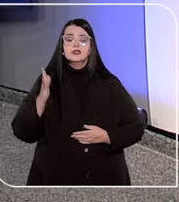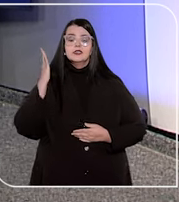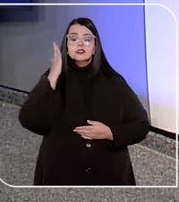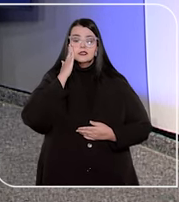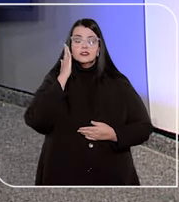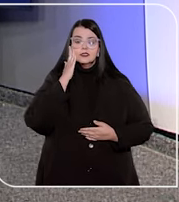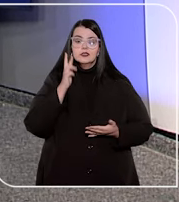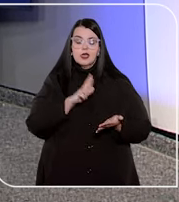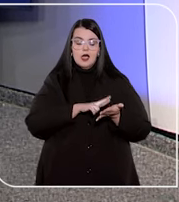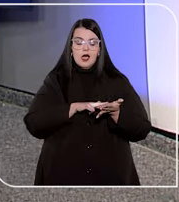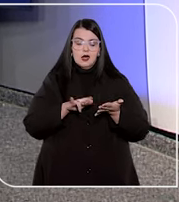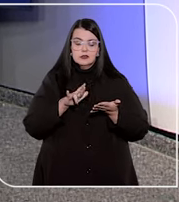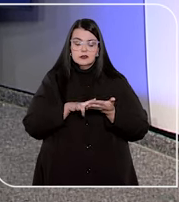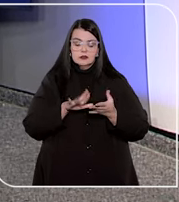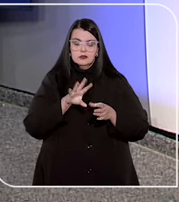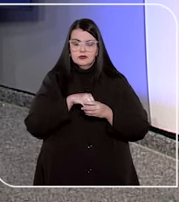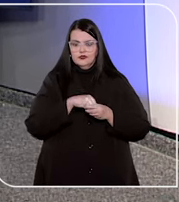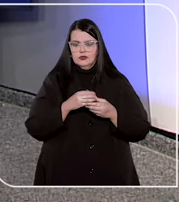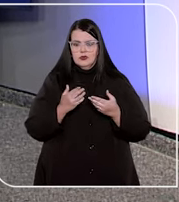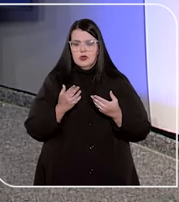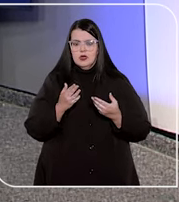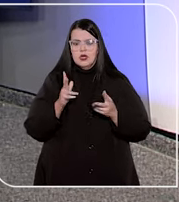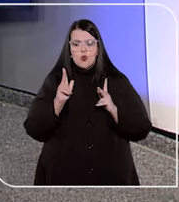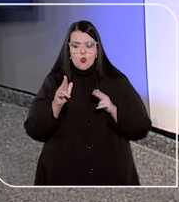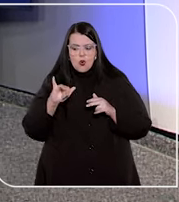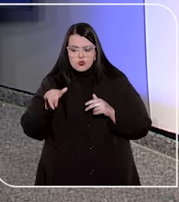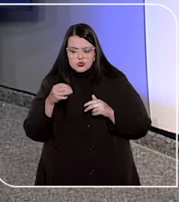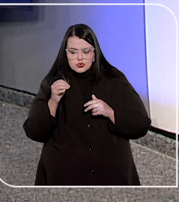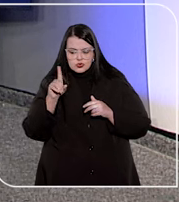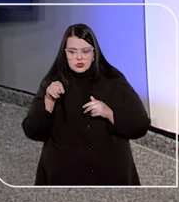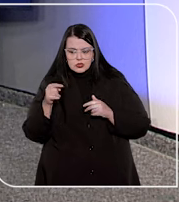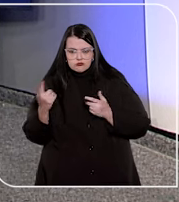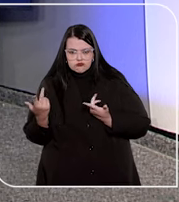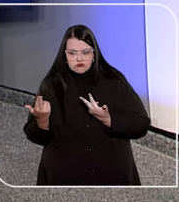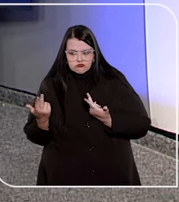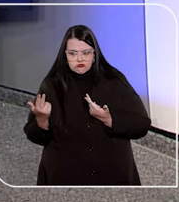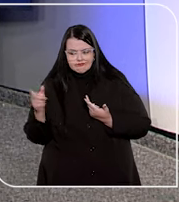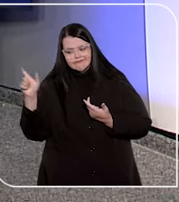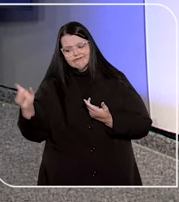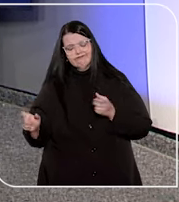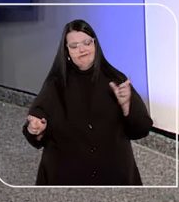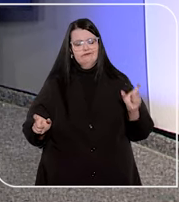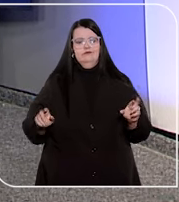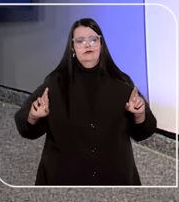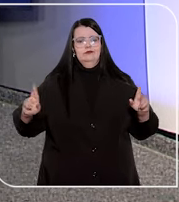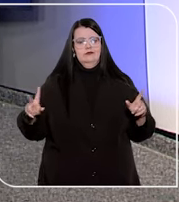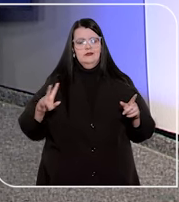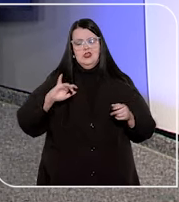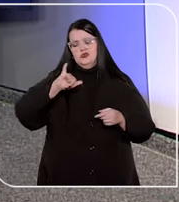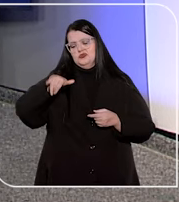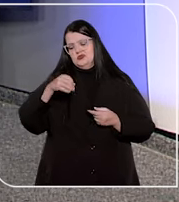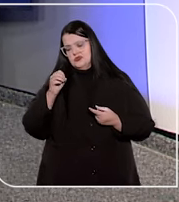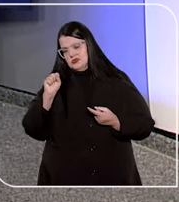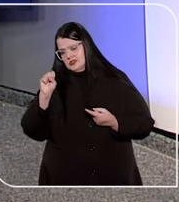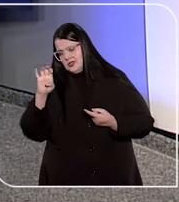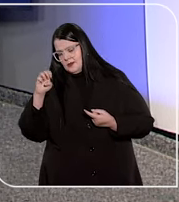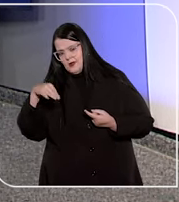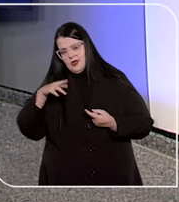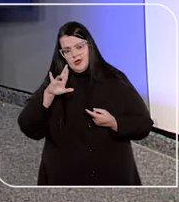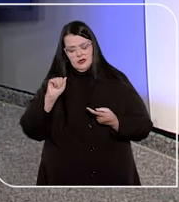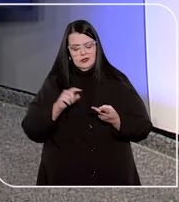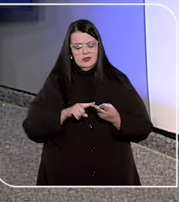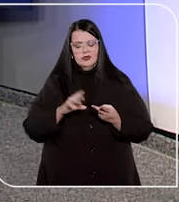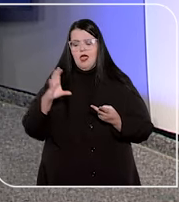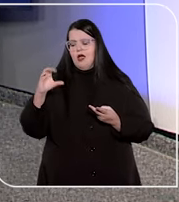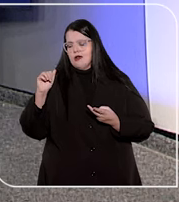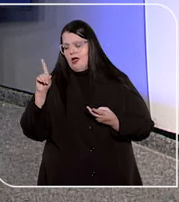que agravo é igual José. Pode até ter o mesmo nome, mas não é a mesma pessoa. Tem o José Maria, tem o José Carlos, tem o